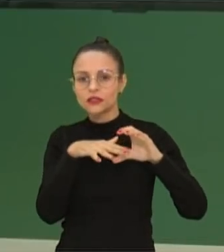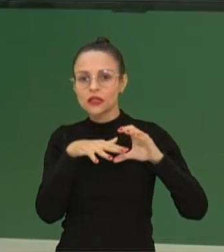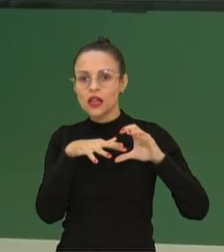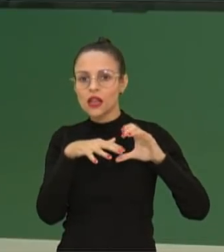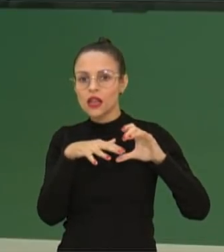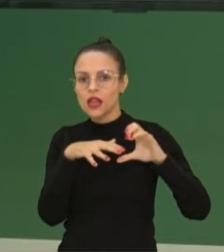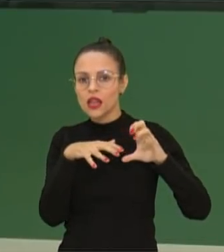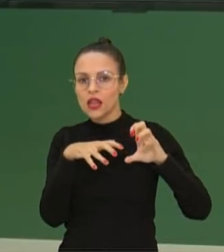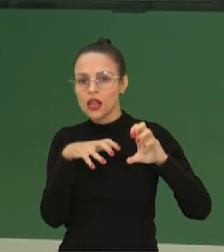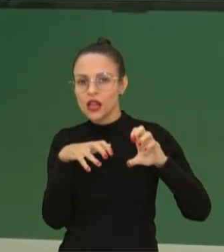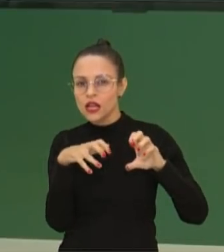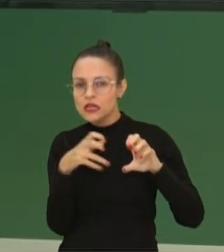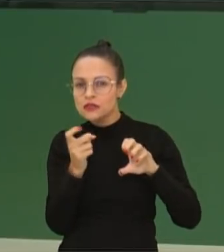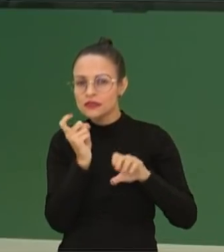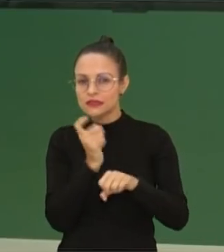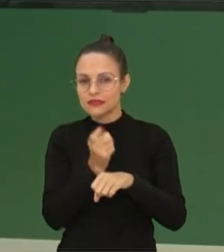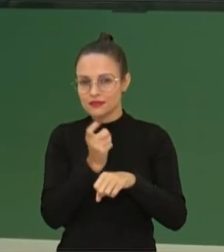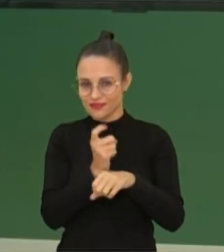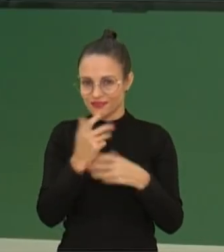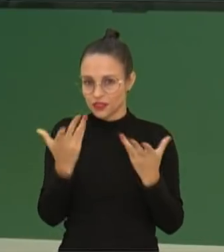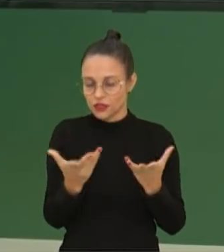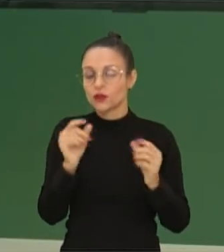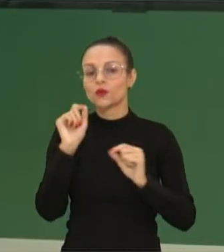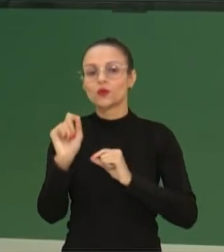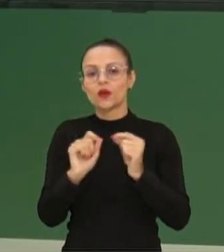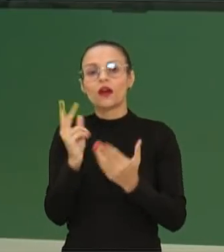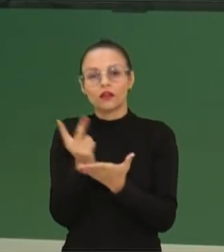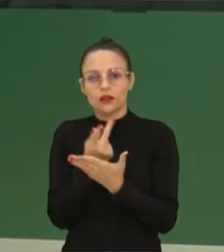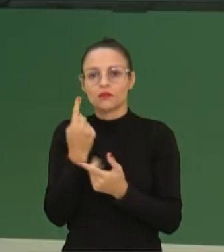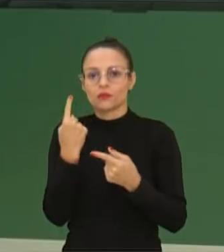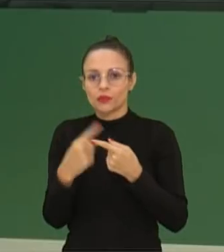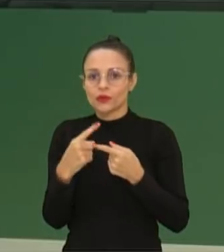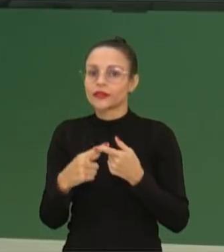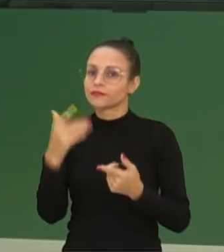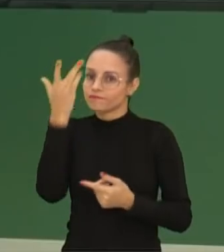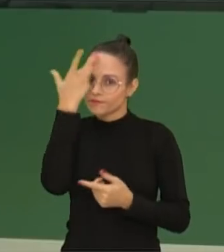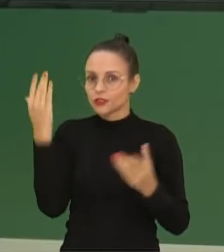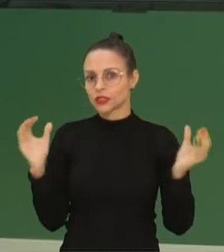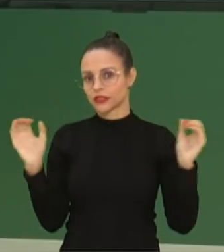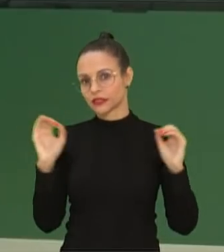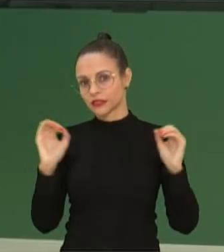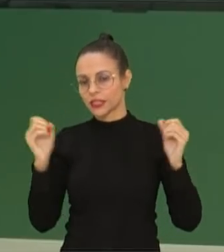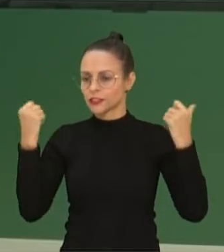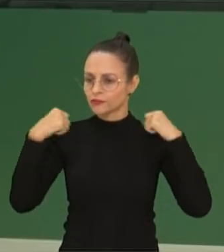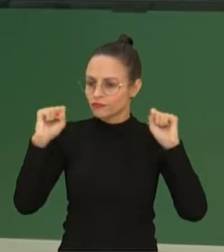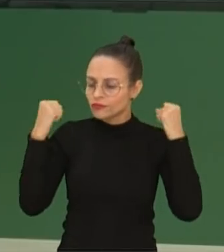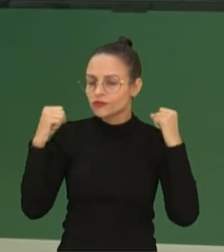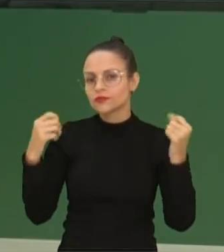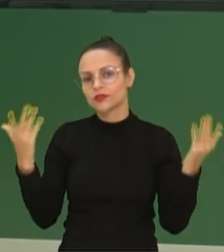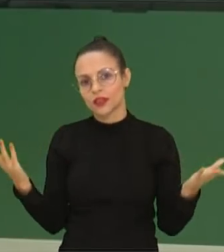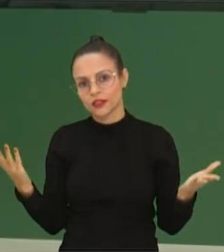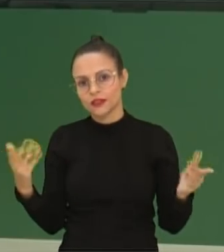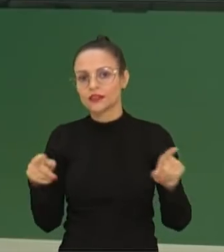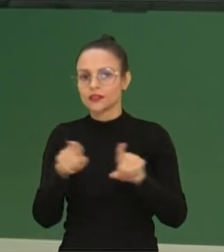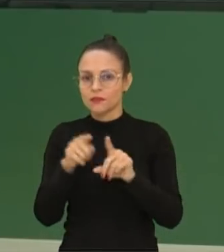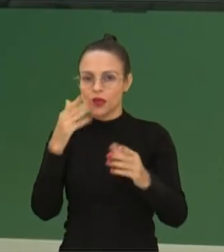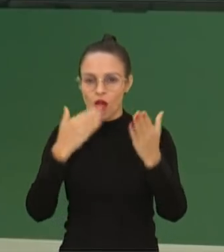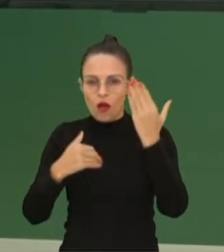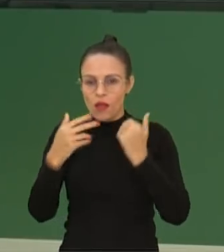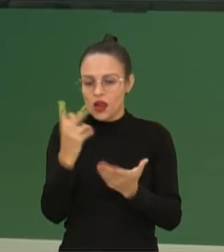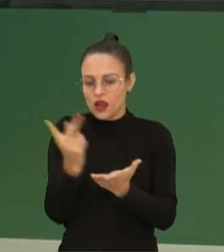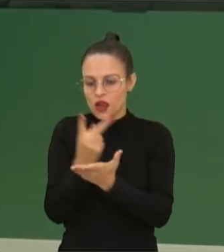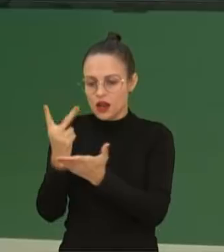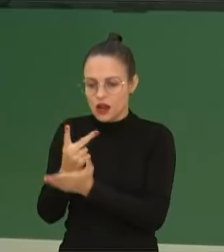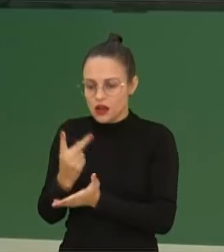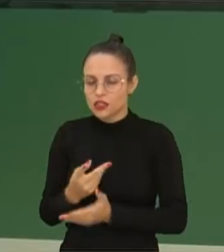se perdendo. Muitas vezes isso acontece por quê? Sedentarismo, hábitos alimentares muito errados,